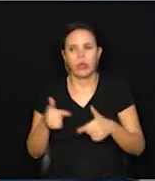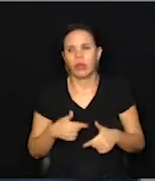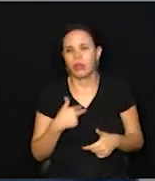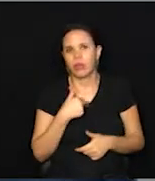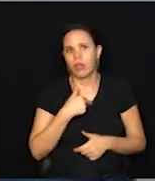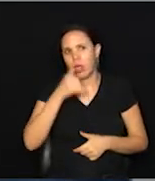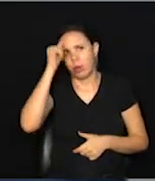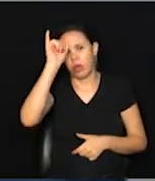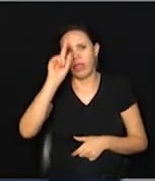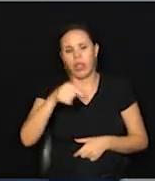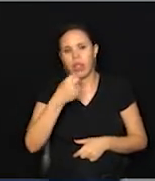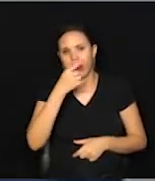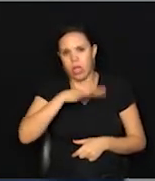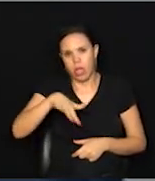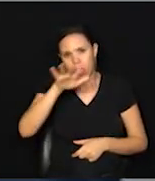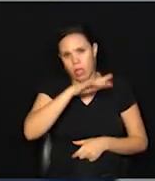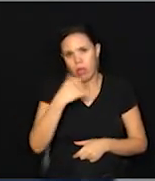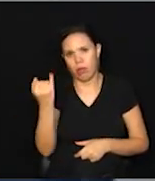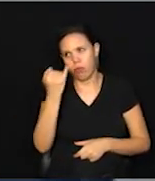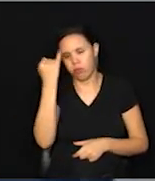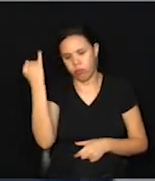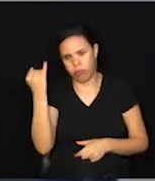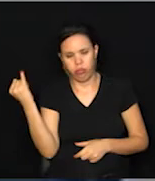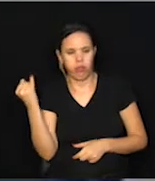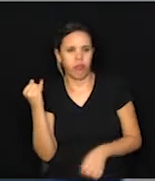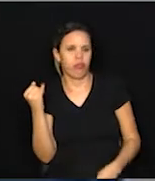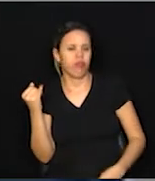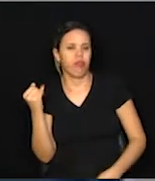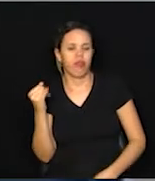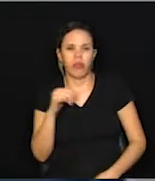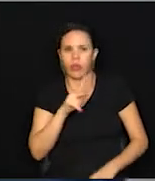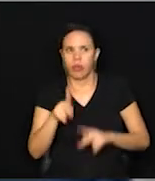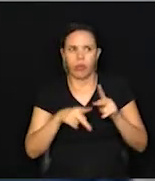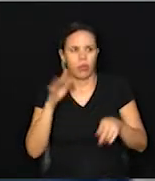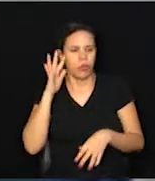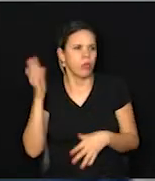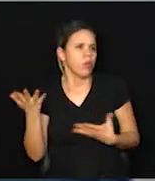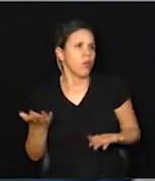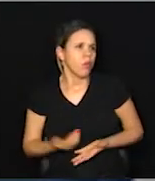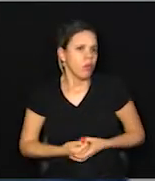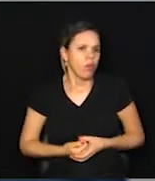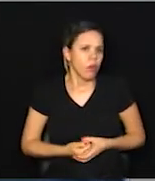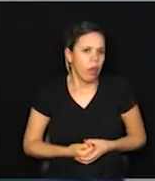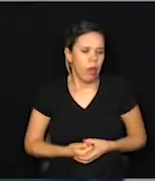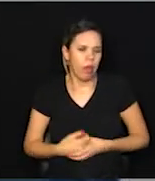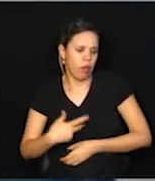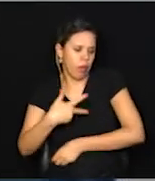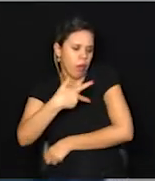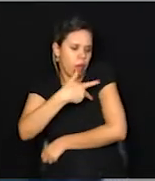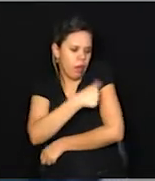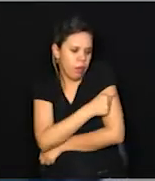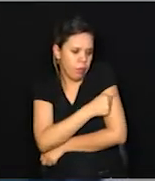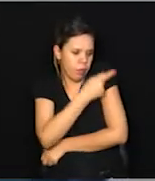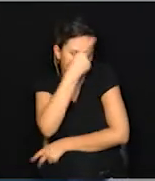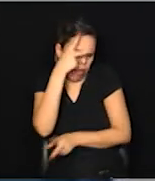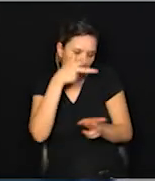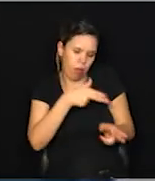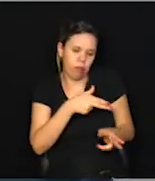esses remédios são absolutamente indispensáveis, como todos podem imaginar, para anestesia, uma anestesia